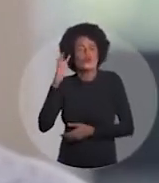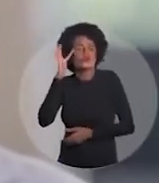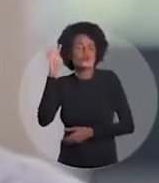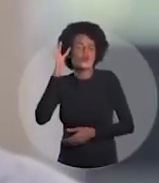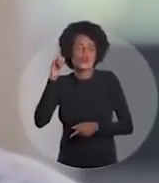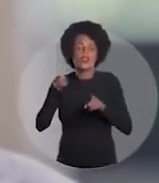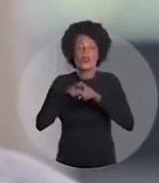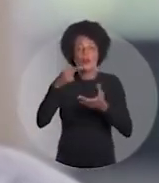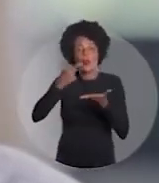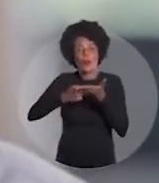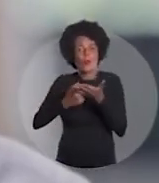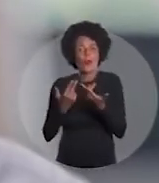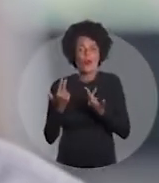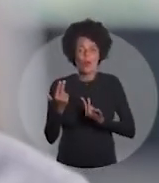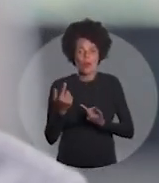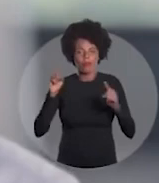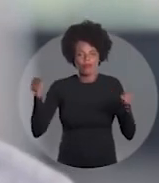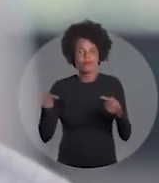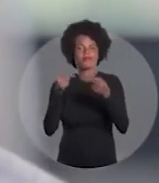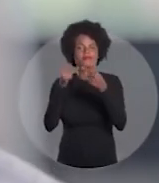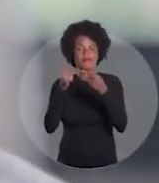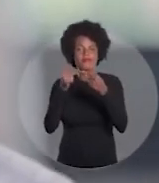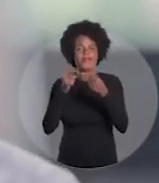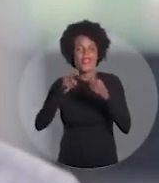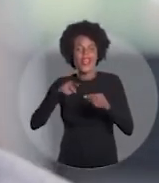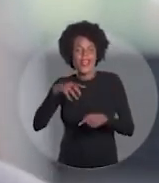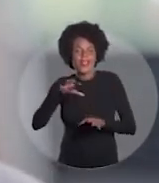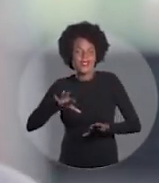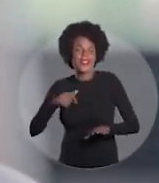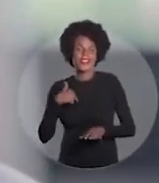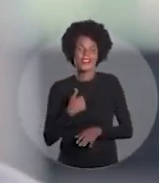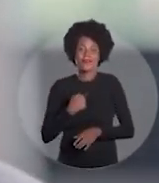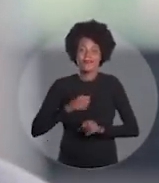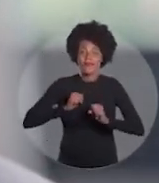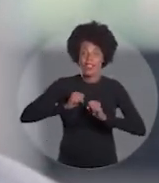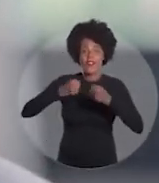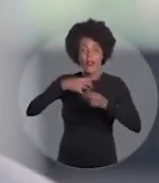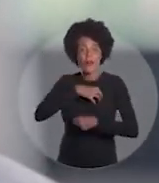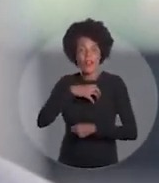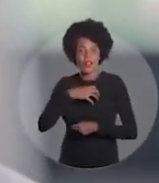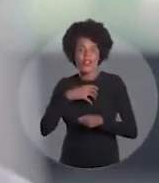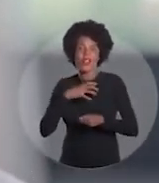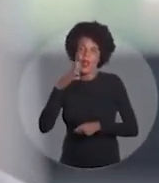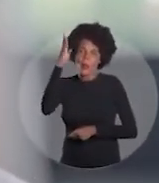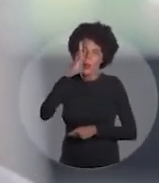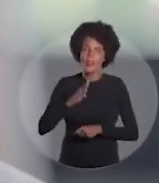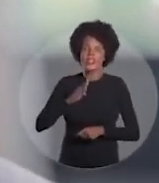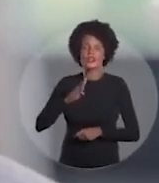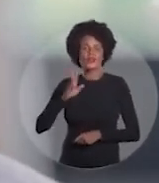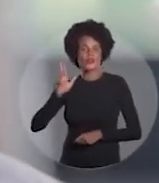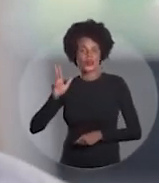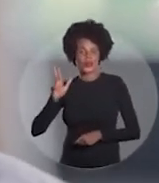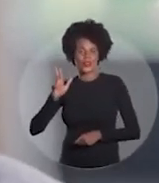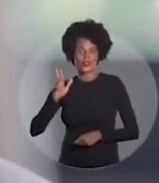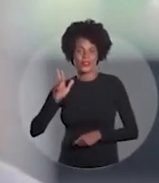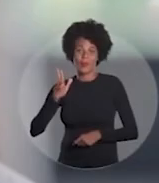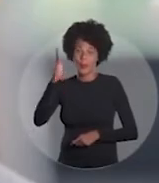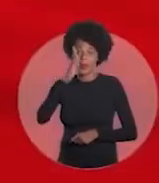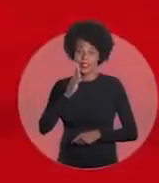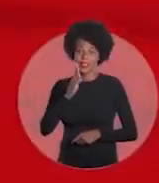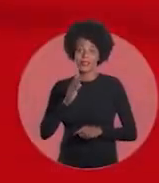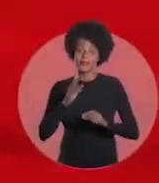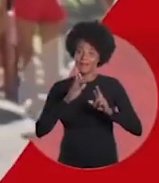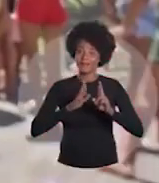e compromissos. É assim que vamos defender, aqui na Bahia, o Brasil de Lula, o Brasil da